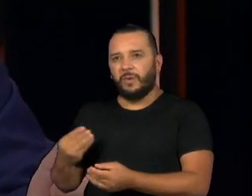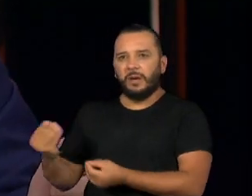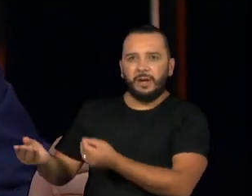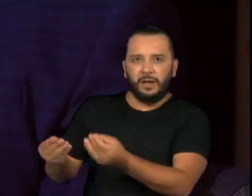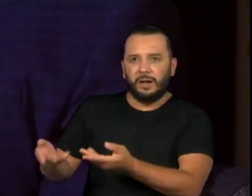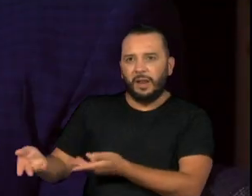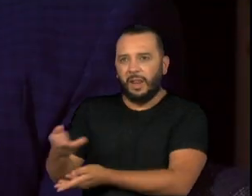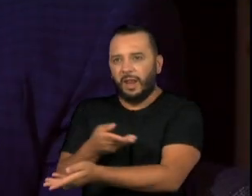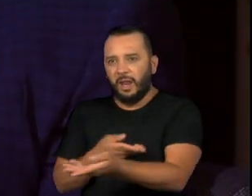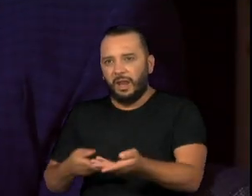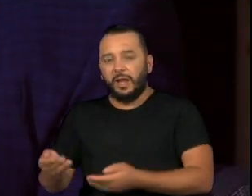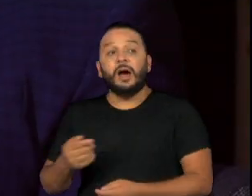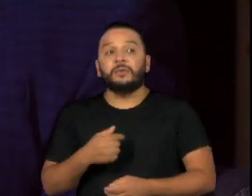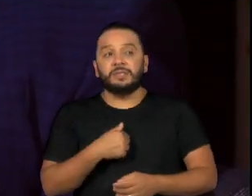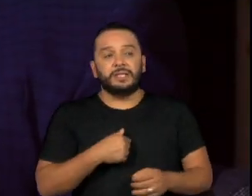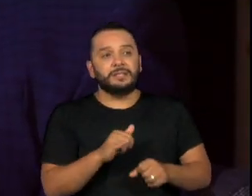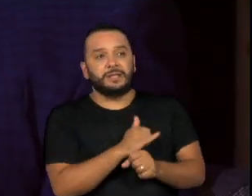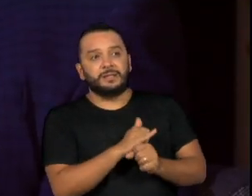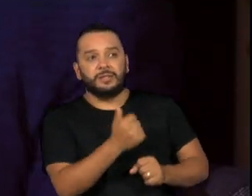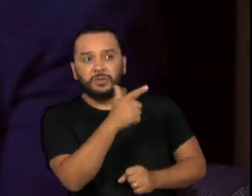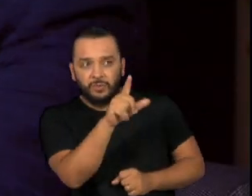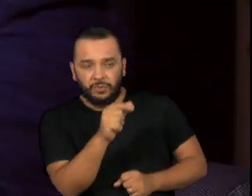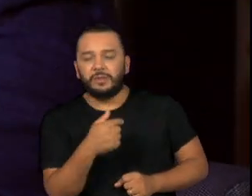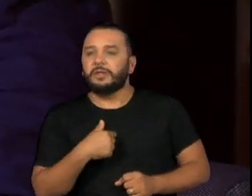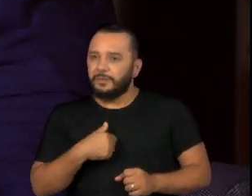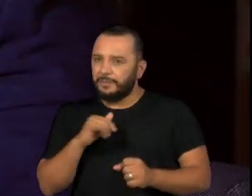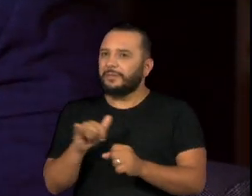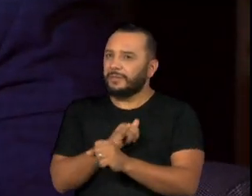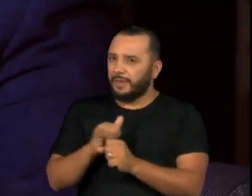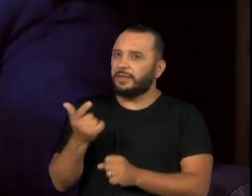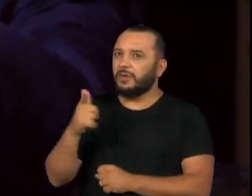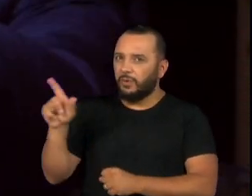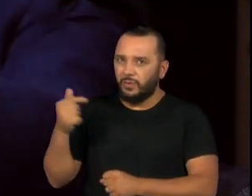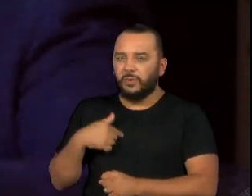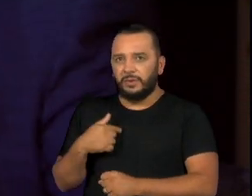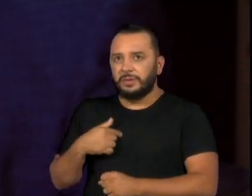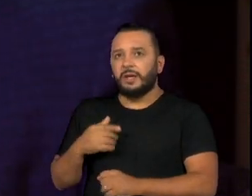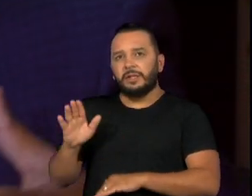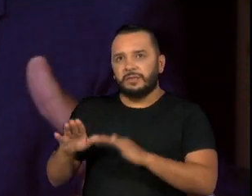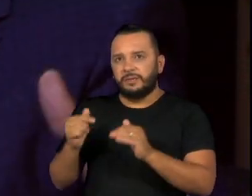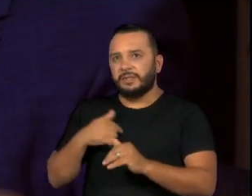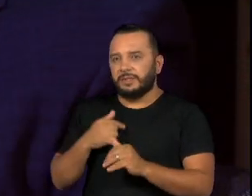Job ali no negócio meu jovem foi fazer outras coisas na farmácia e comprar um café